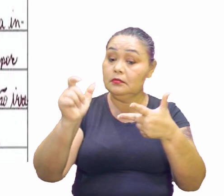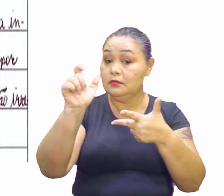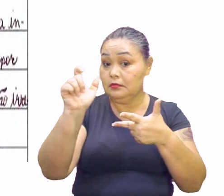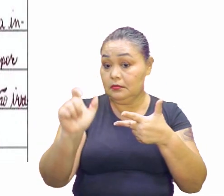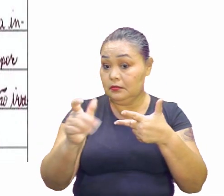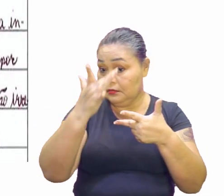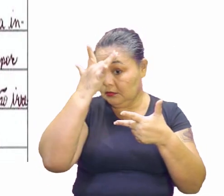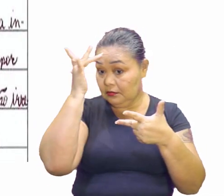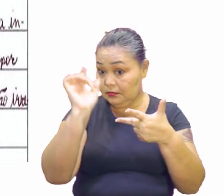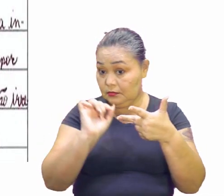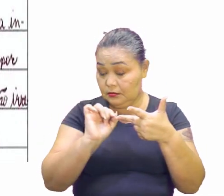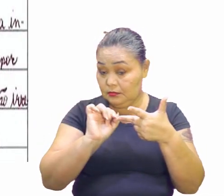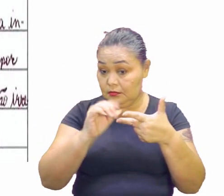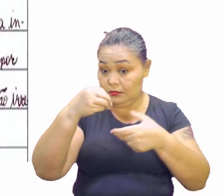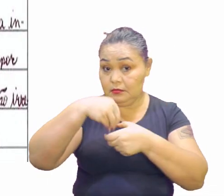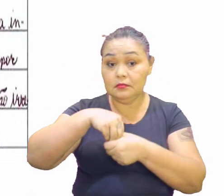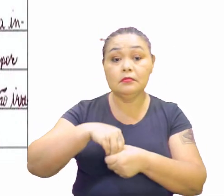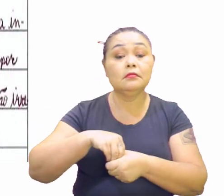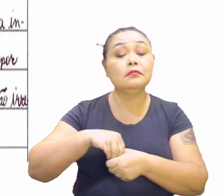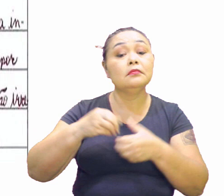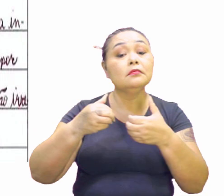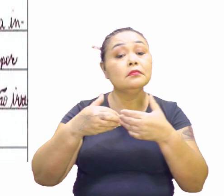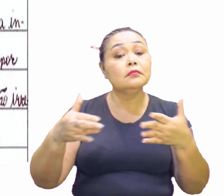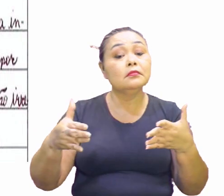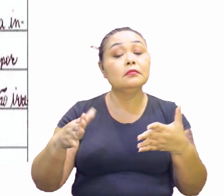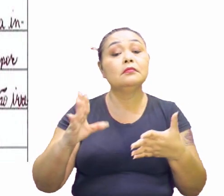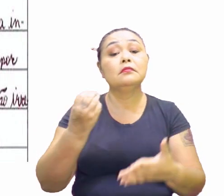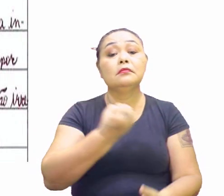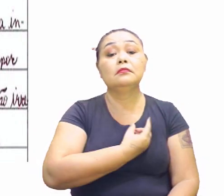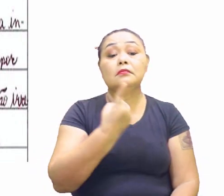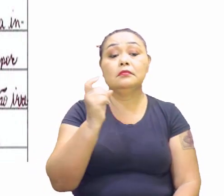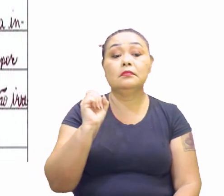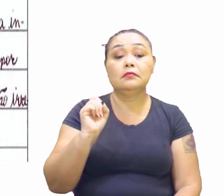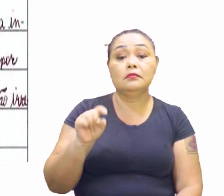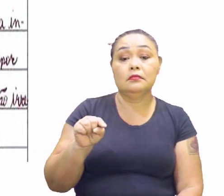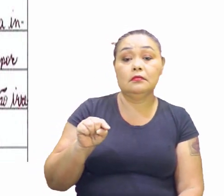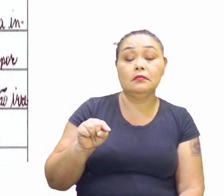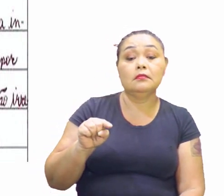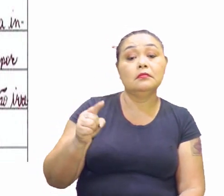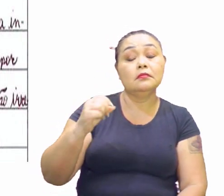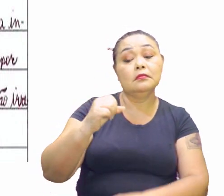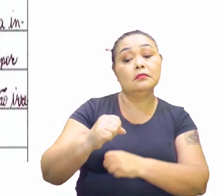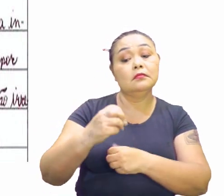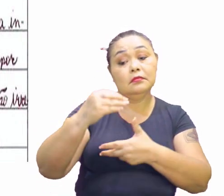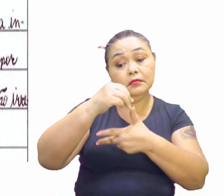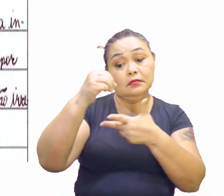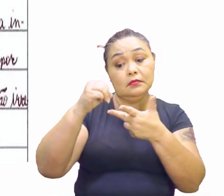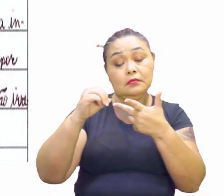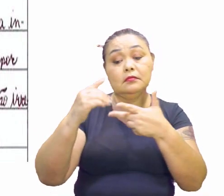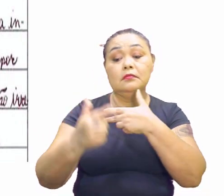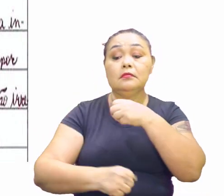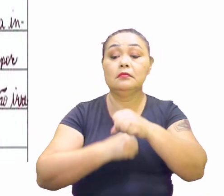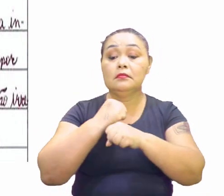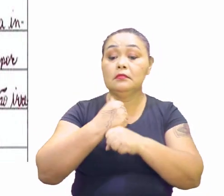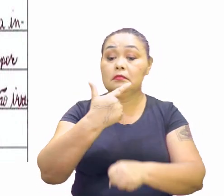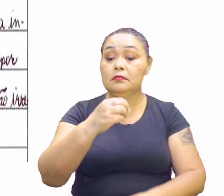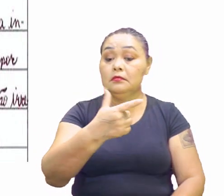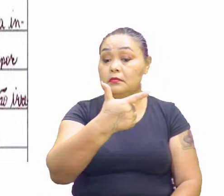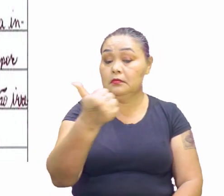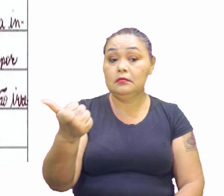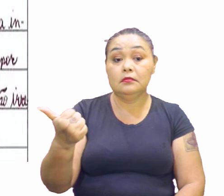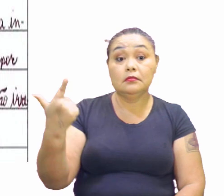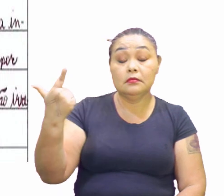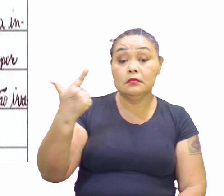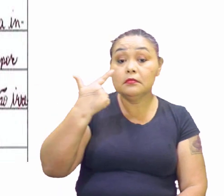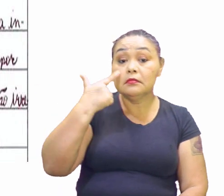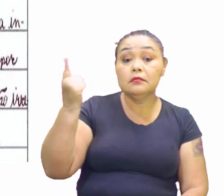Então vamos acompanhando aqui. Introdução nota 1000, lá do Enem de 2021.